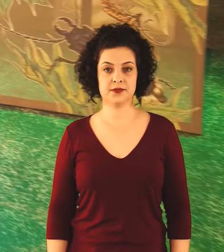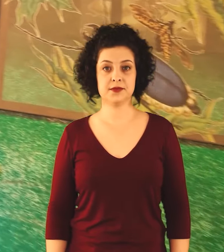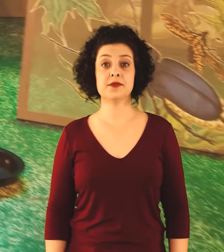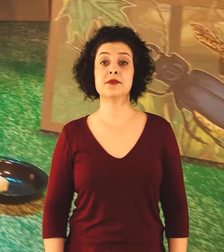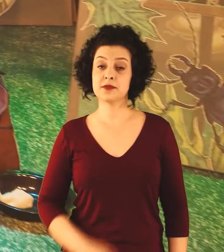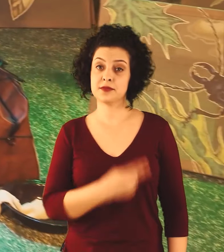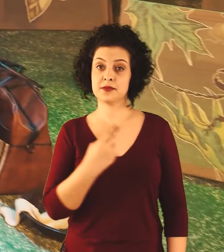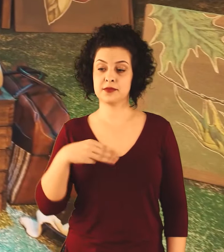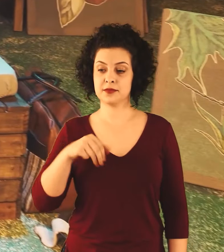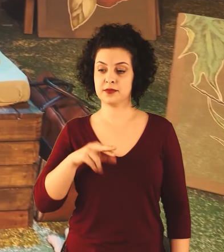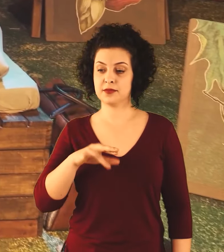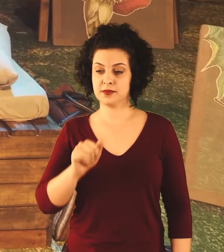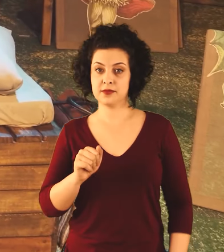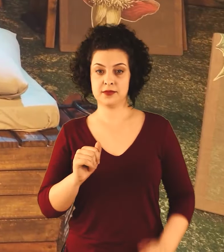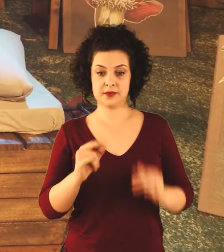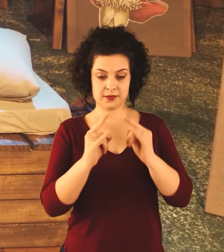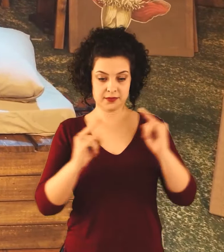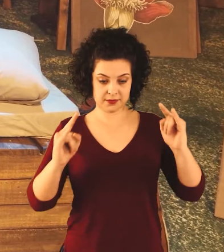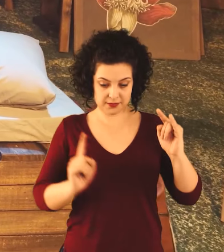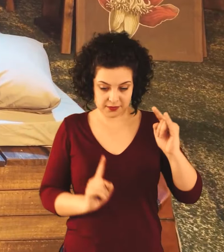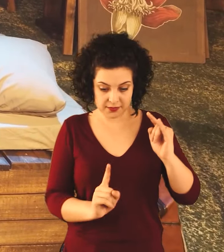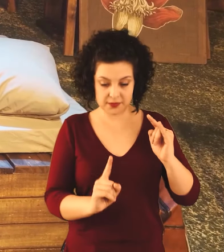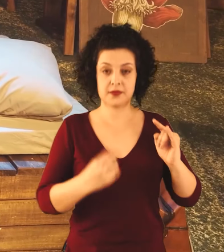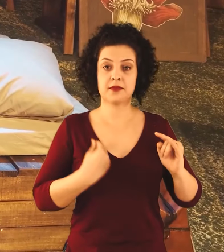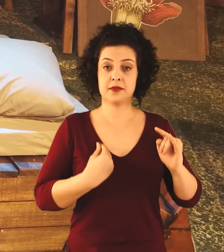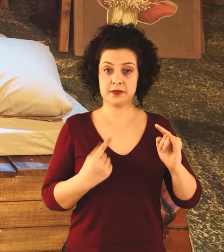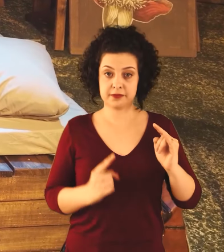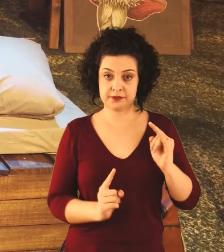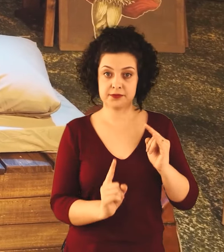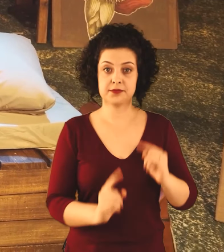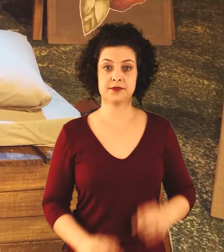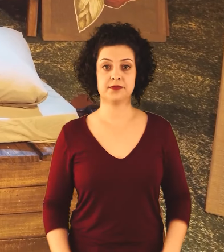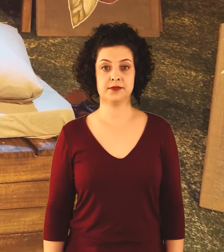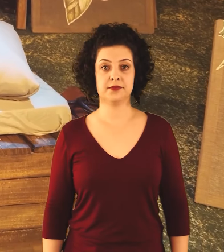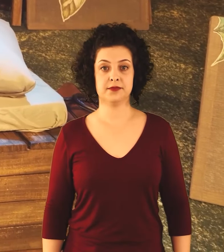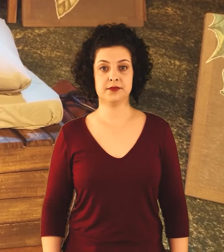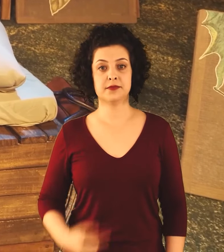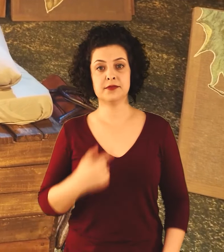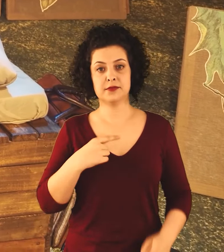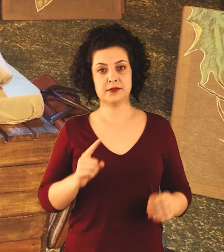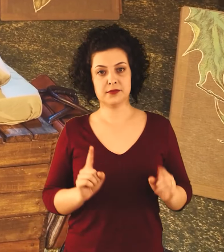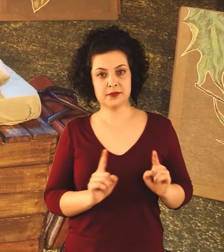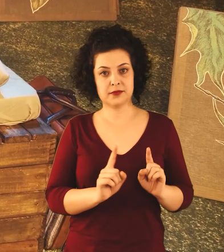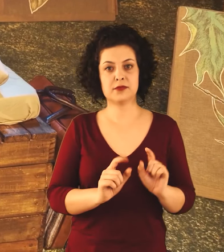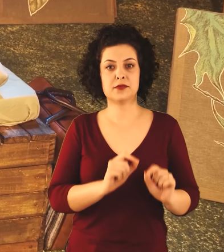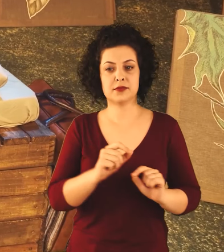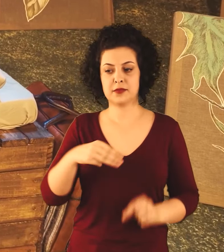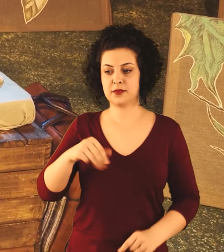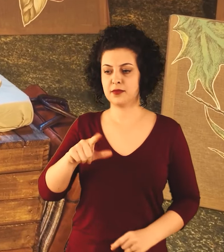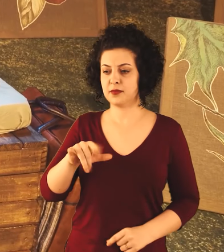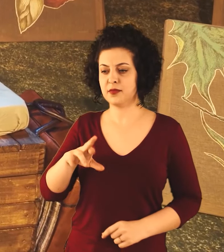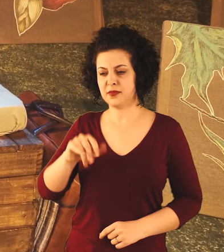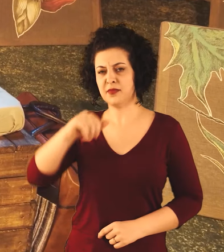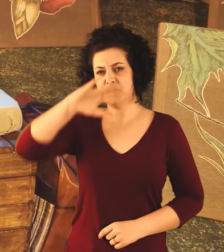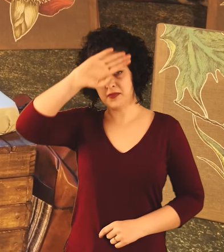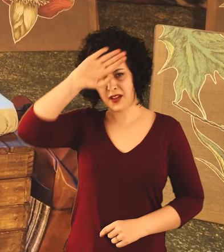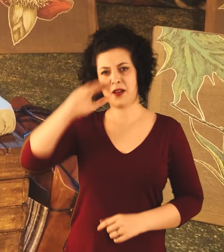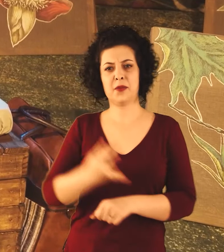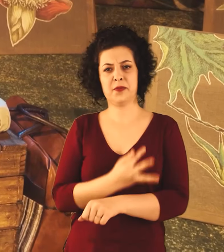Eu sou Maria, dentro da cabana. Eu sou o corpo de Maria, que resiste à malária.